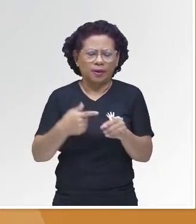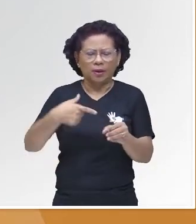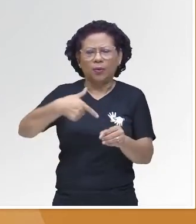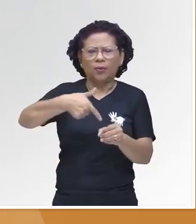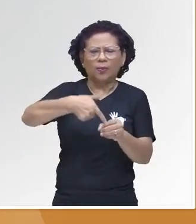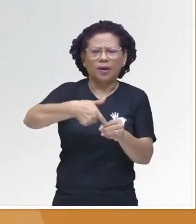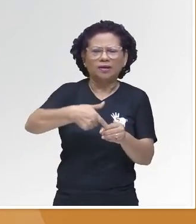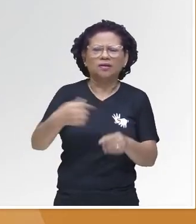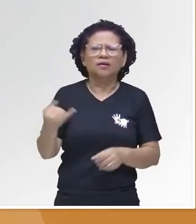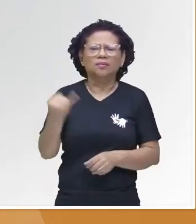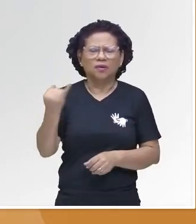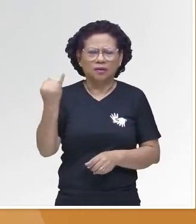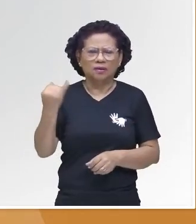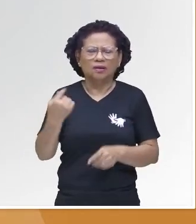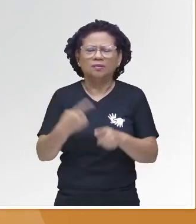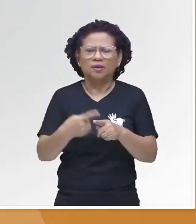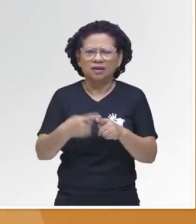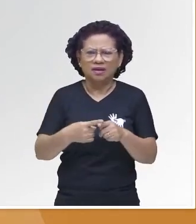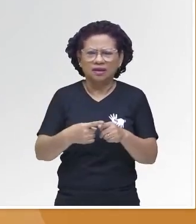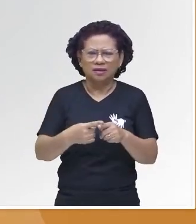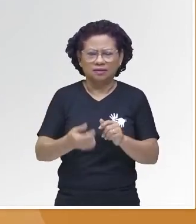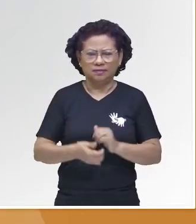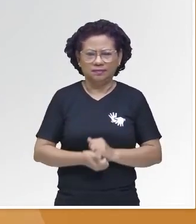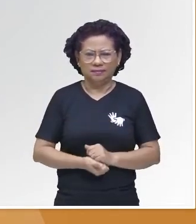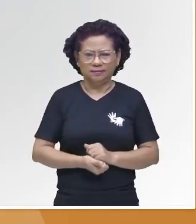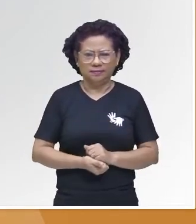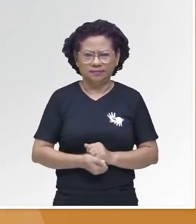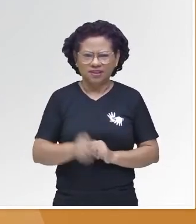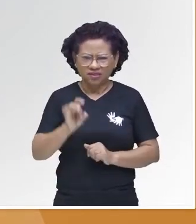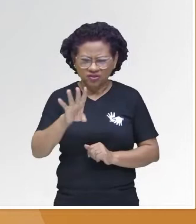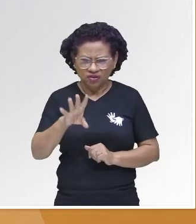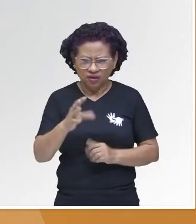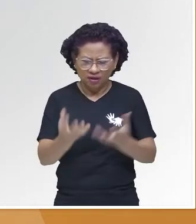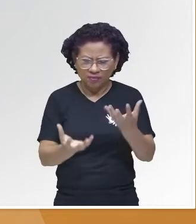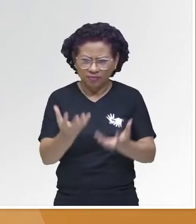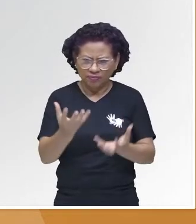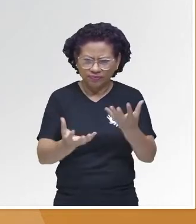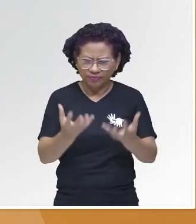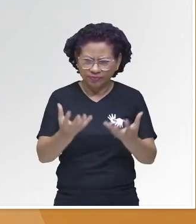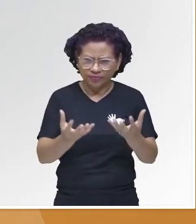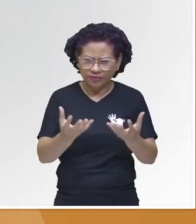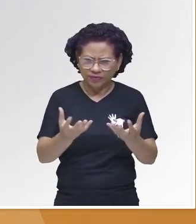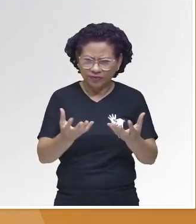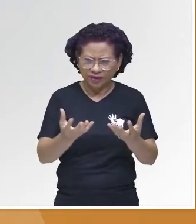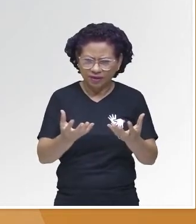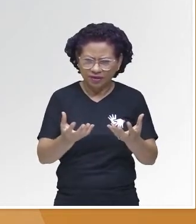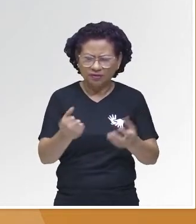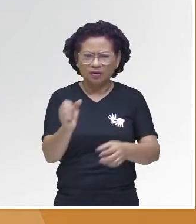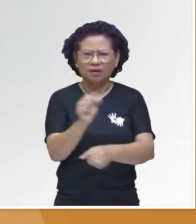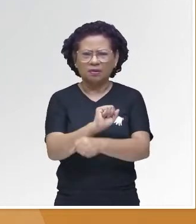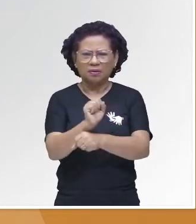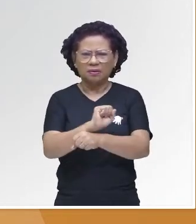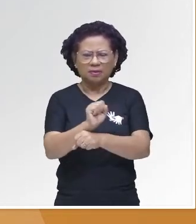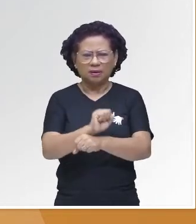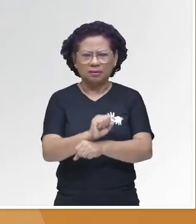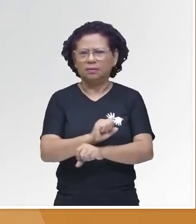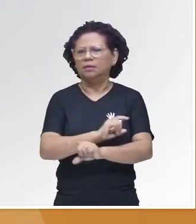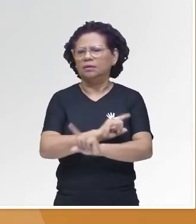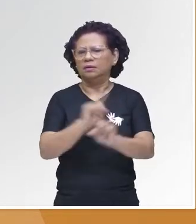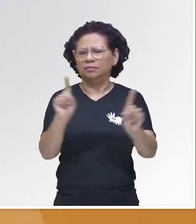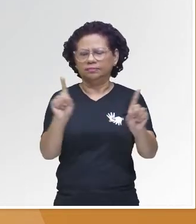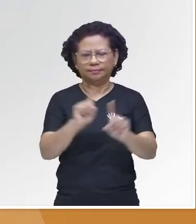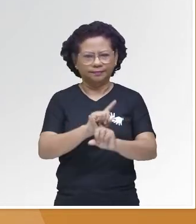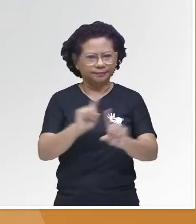importante? É só utilizado para combustíveis, né? Como a gasolina e o diesel? Não,